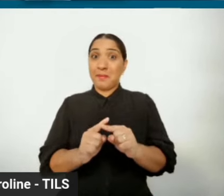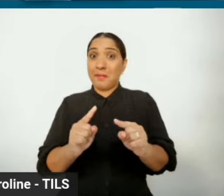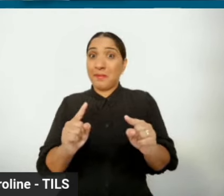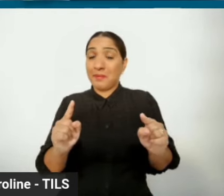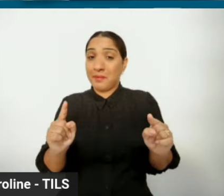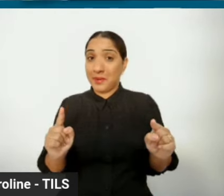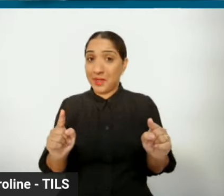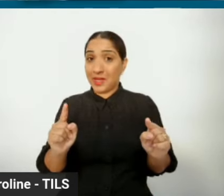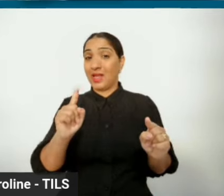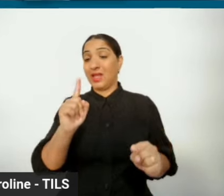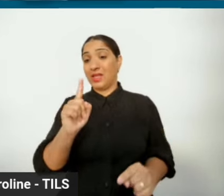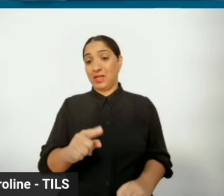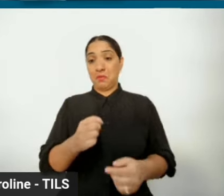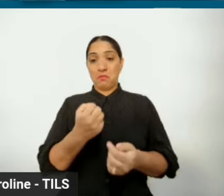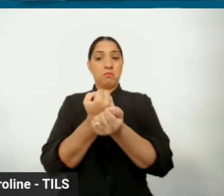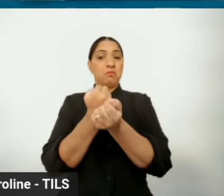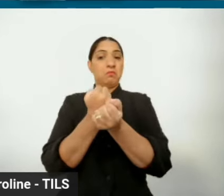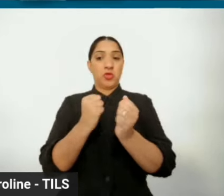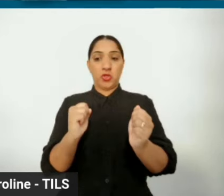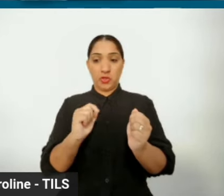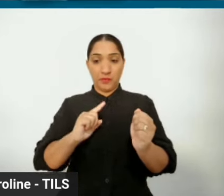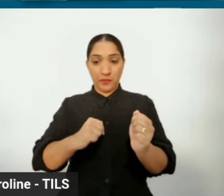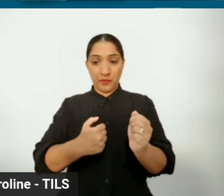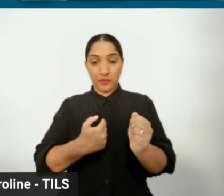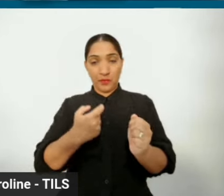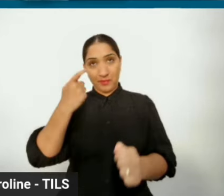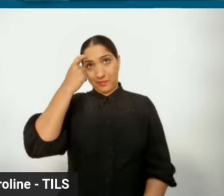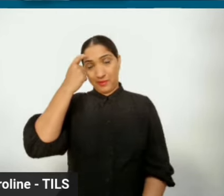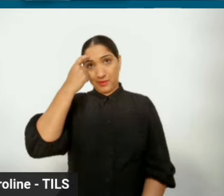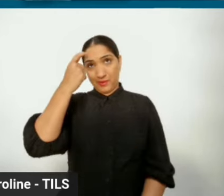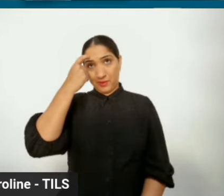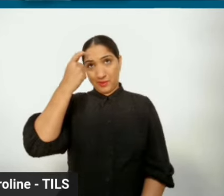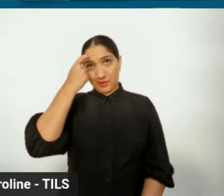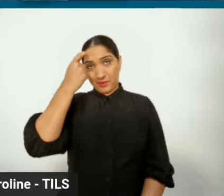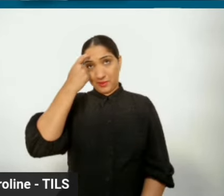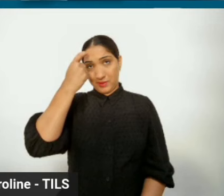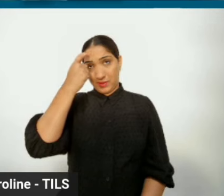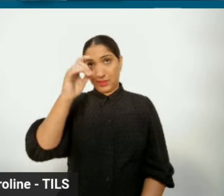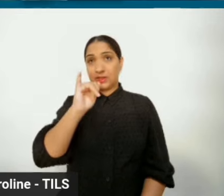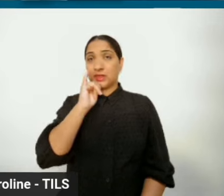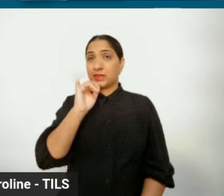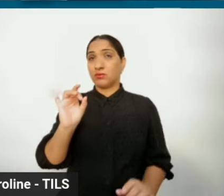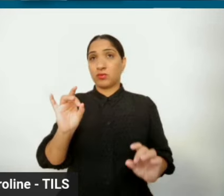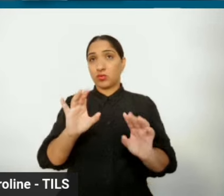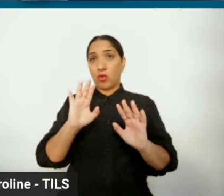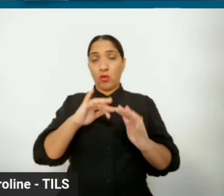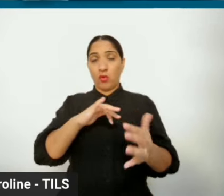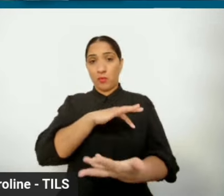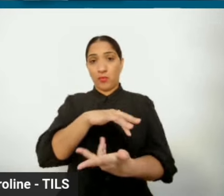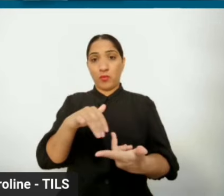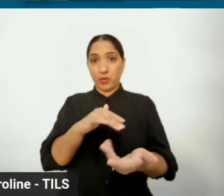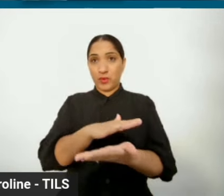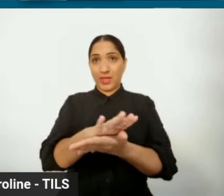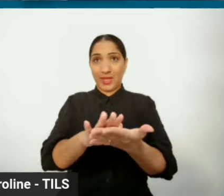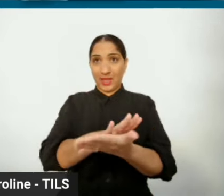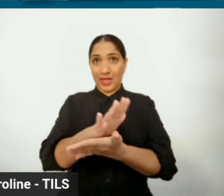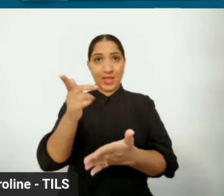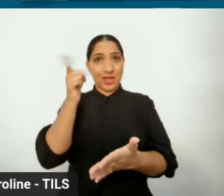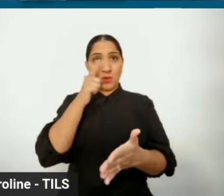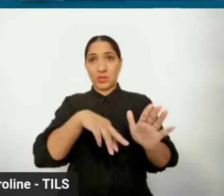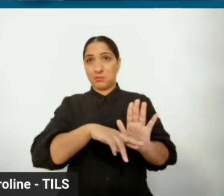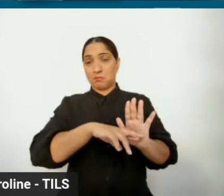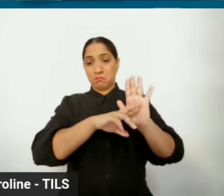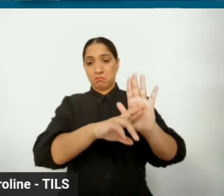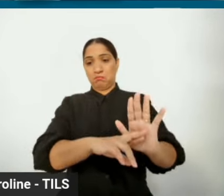que impossível, enfim, pensar em um mundo sem os nossos representantes, sem